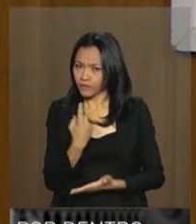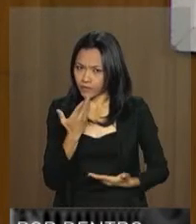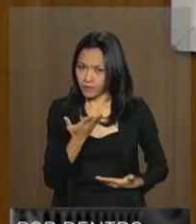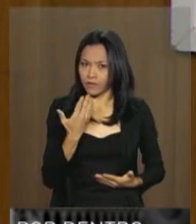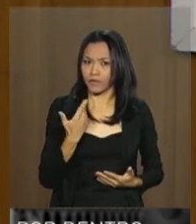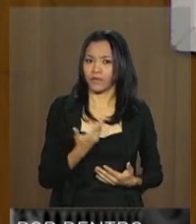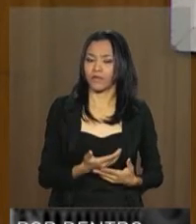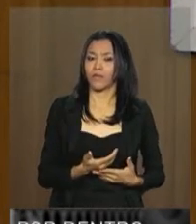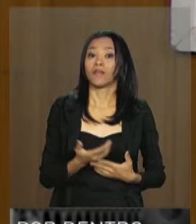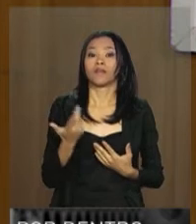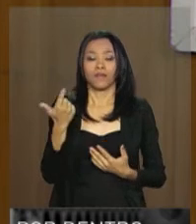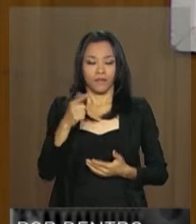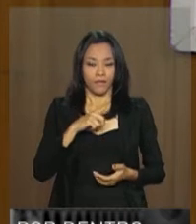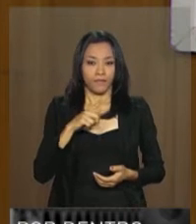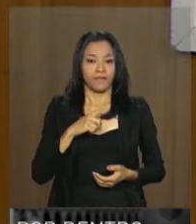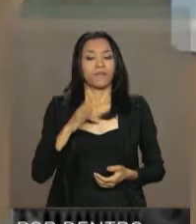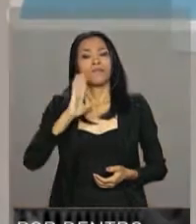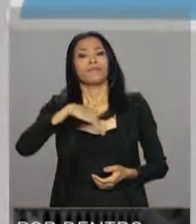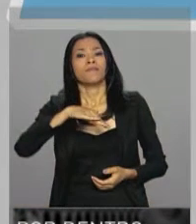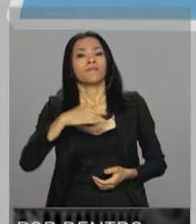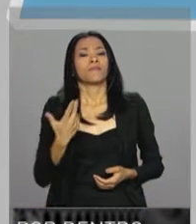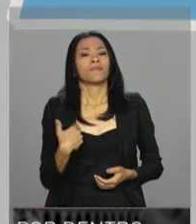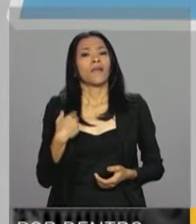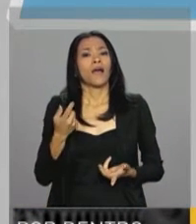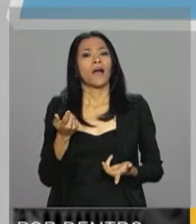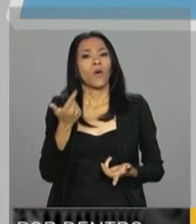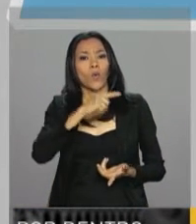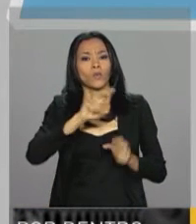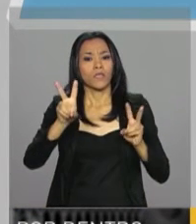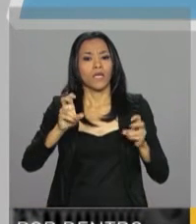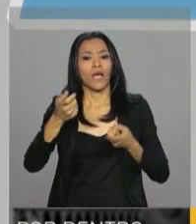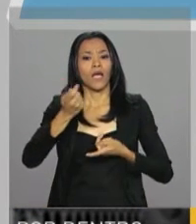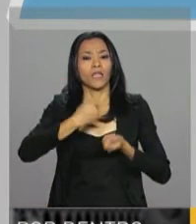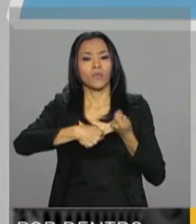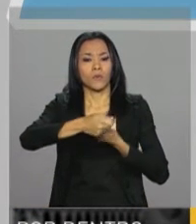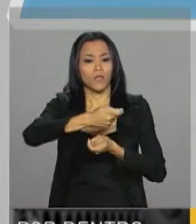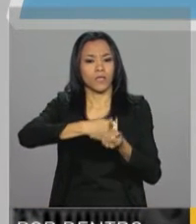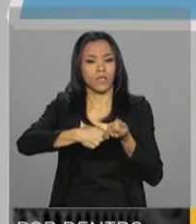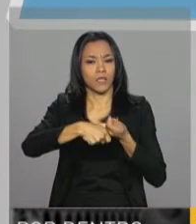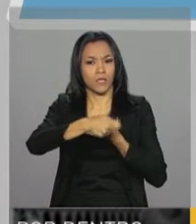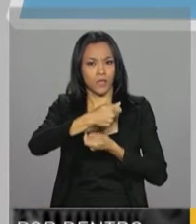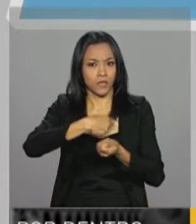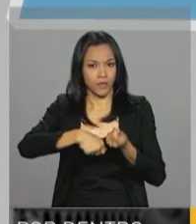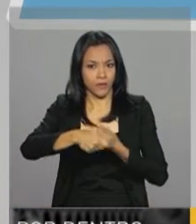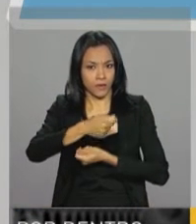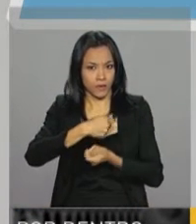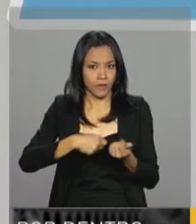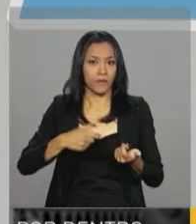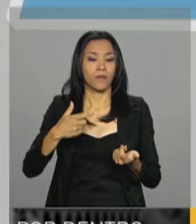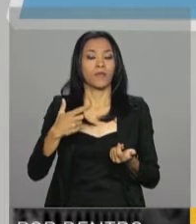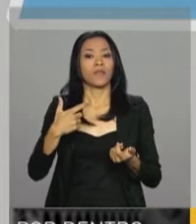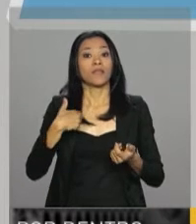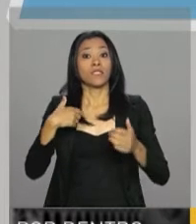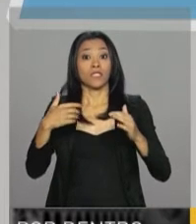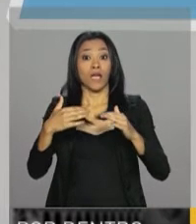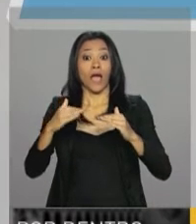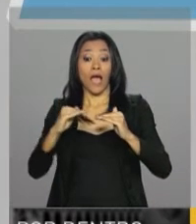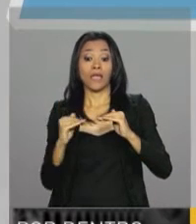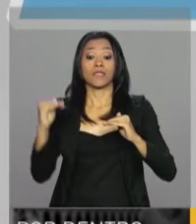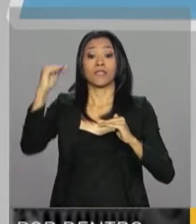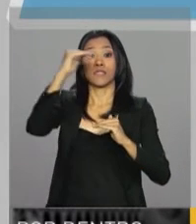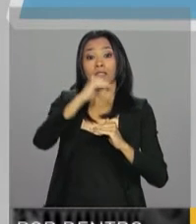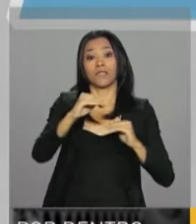ministro como va carla ir pro negociação sobrepõe ou seja está acima da legislação trabalhista que hoje